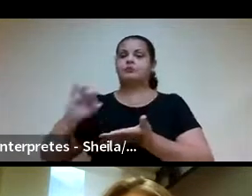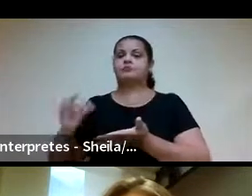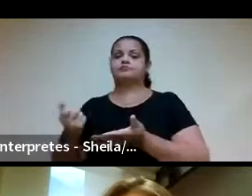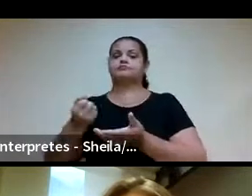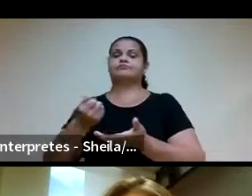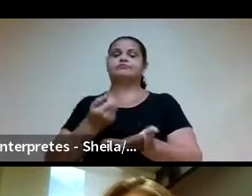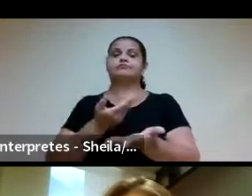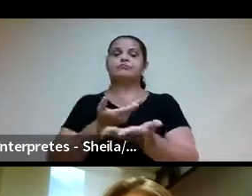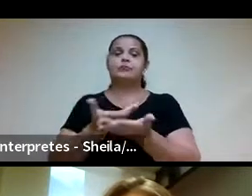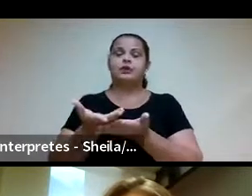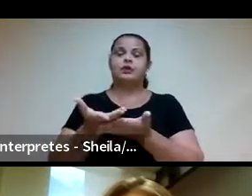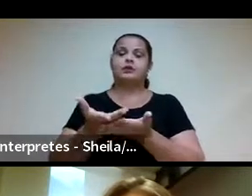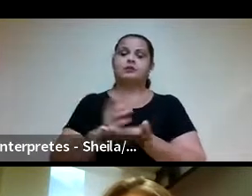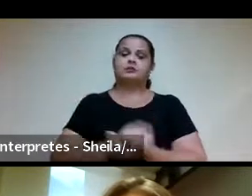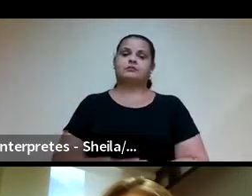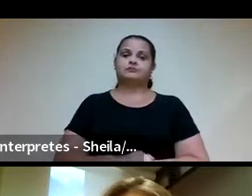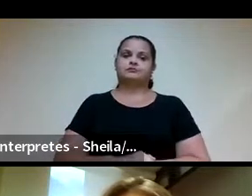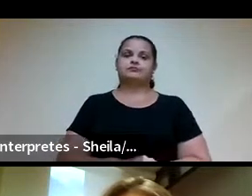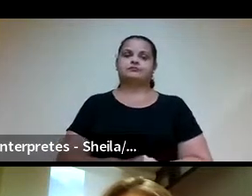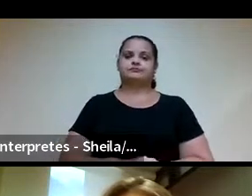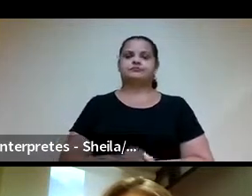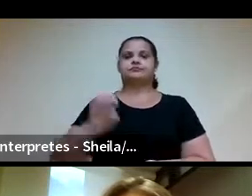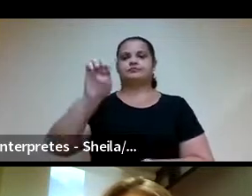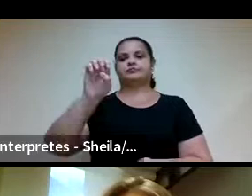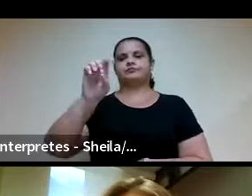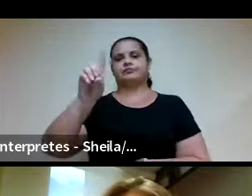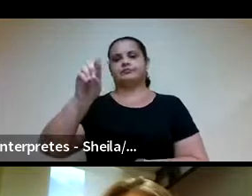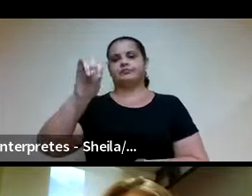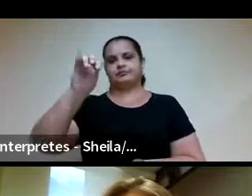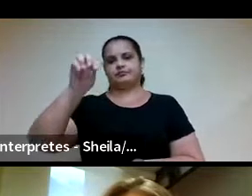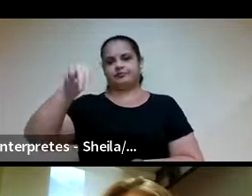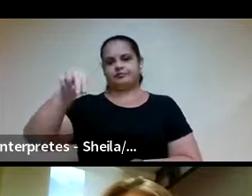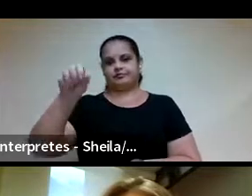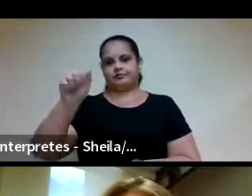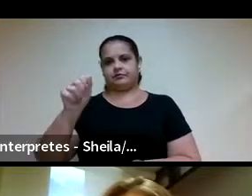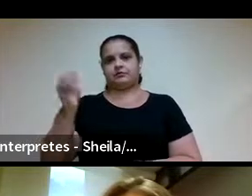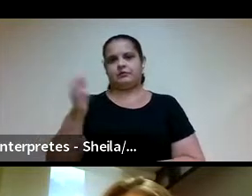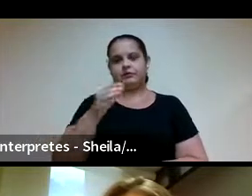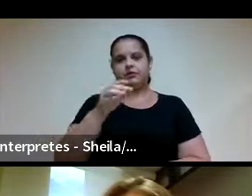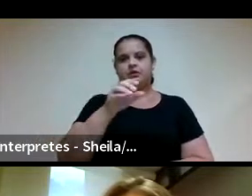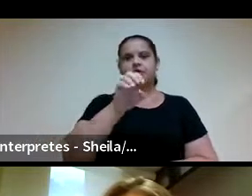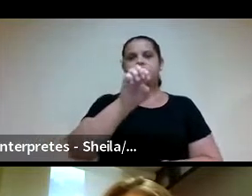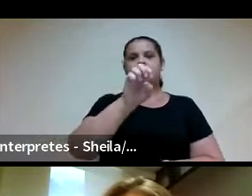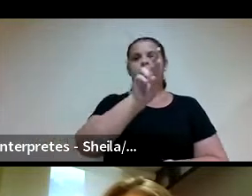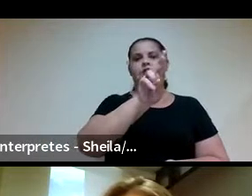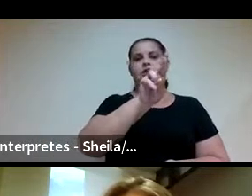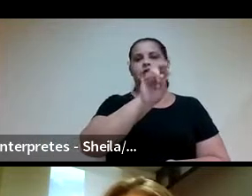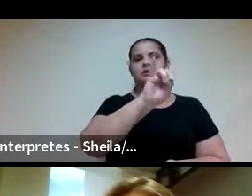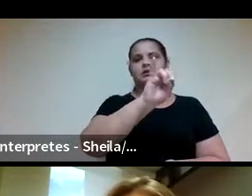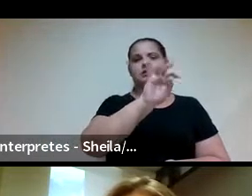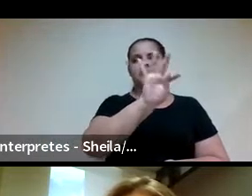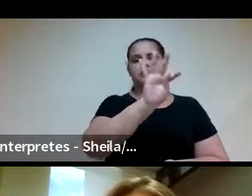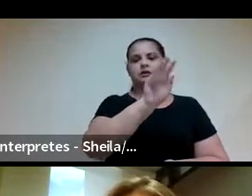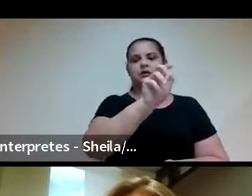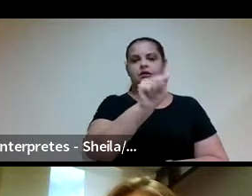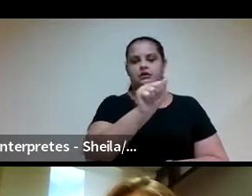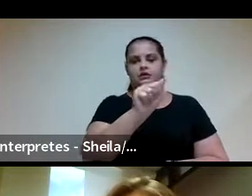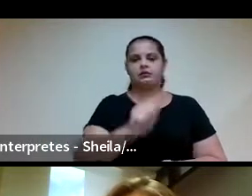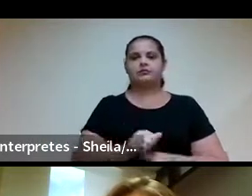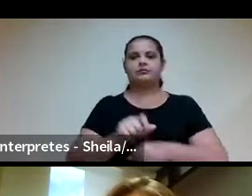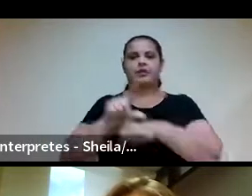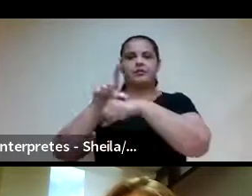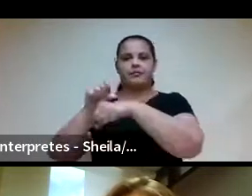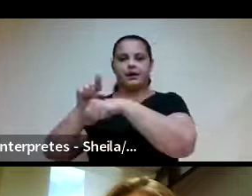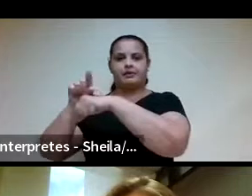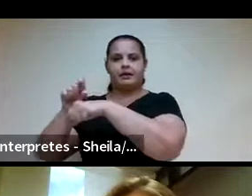da testemunha Edna Inácio Gomes e Rita de Cássia Fonseca, inclusive com a juntada dos prints das